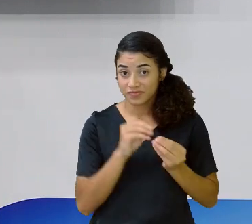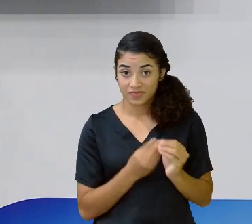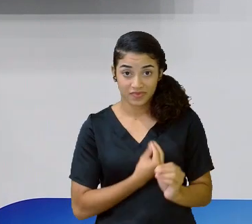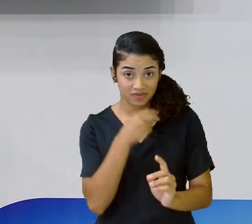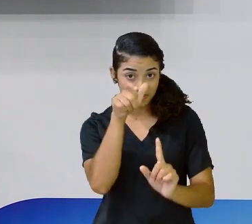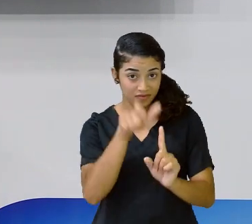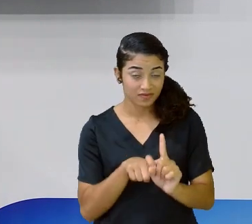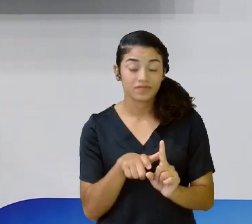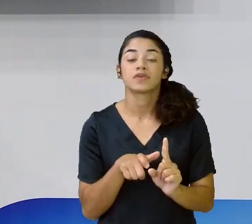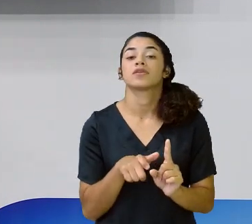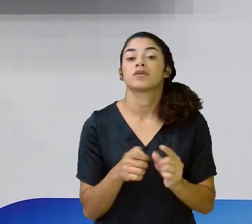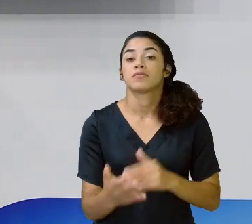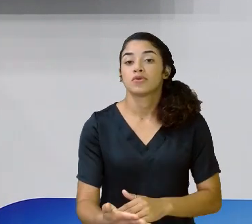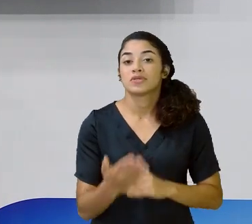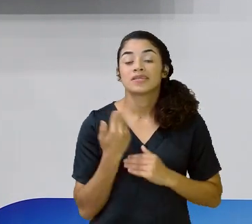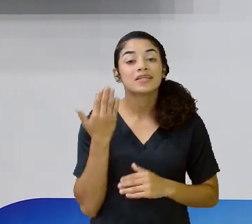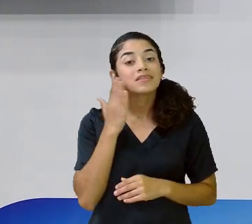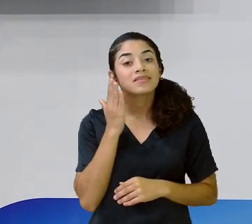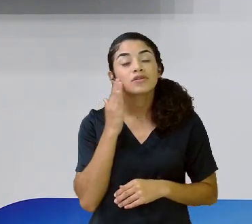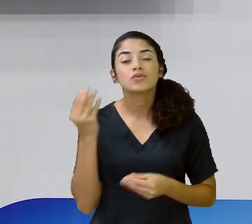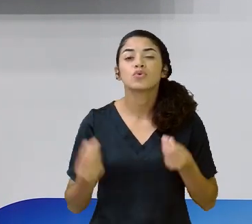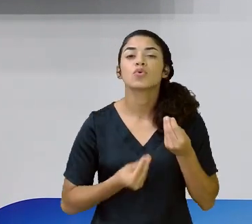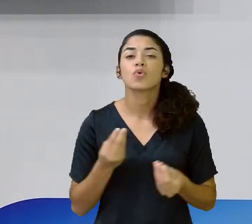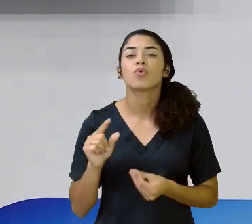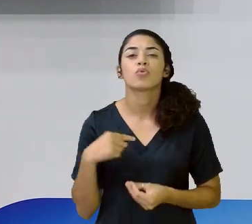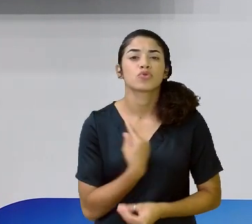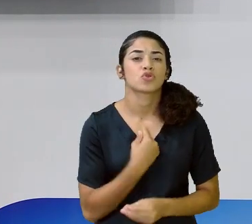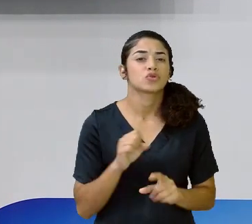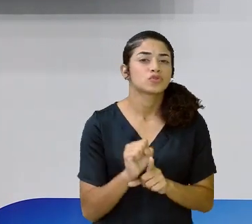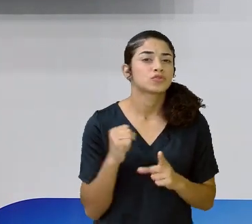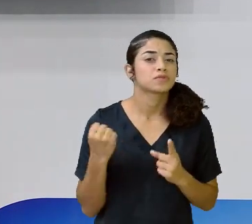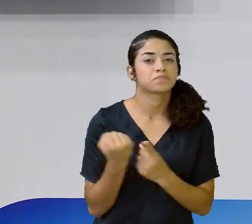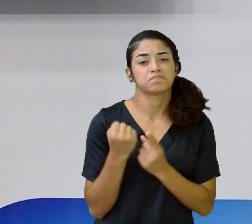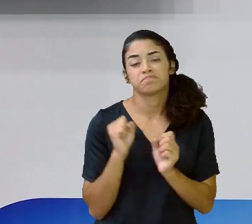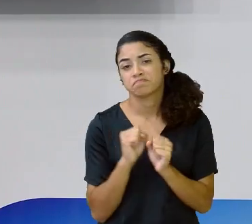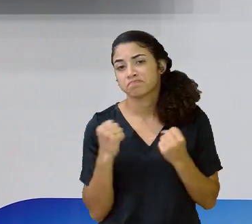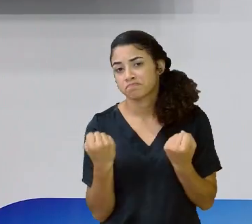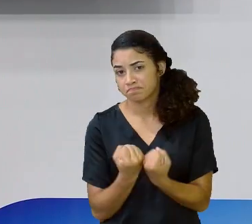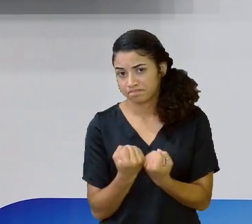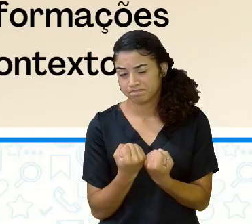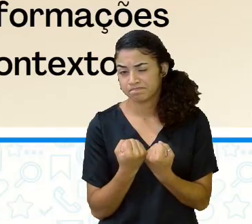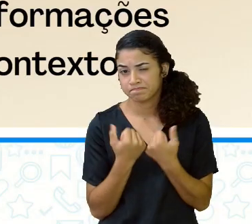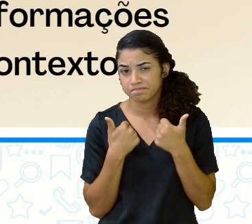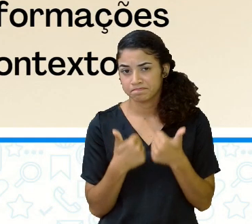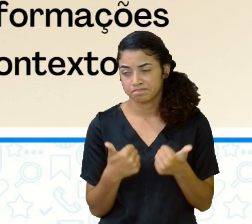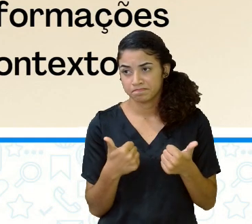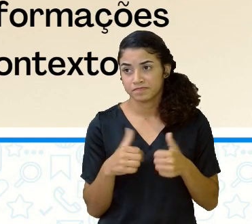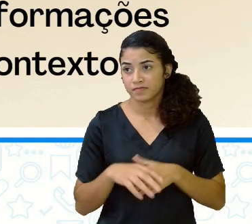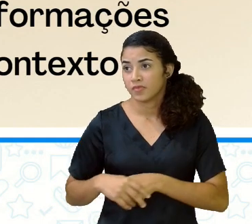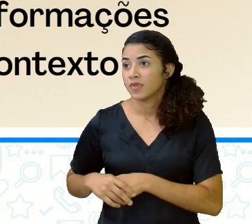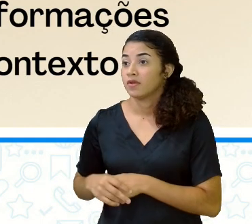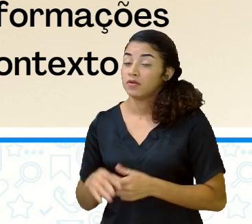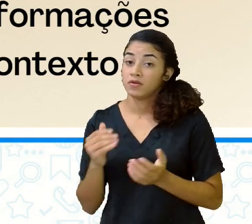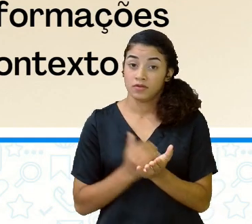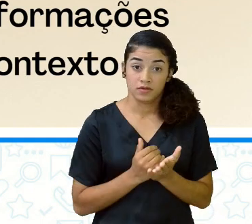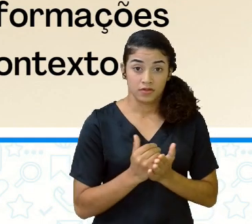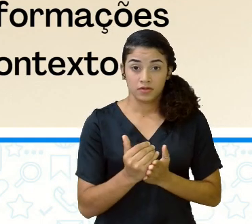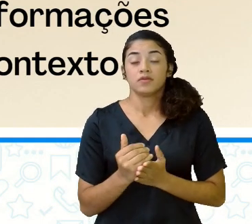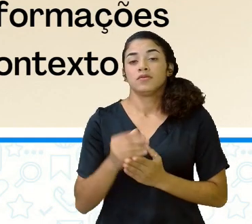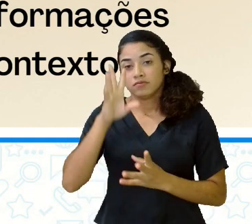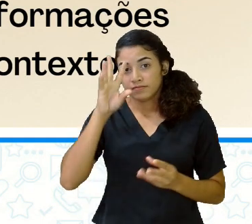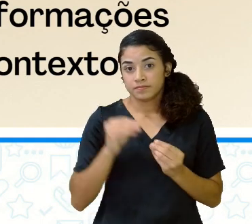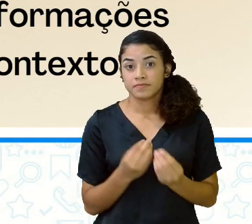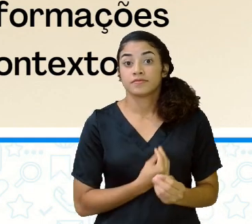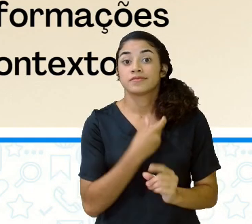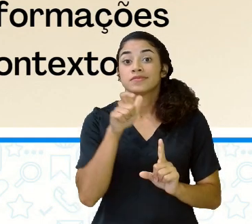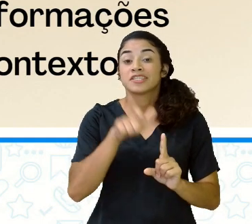entender um pouquinho, como eu falei para vocês, como é que está a nossa sociedade naquele período aqui. Tá? Então, a introdução dessa biografia vai ter